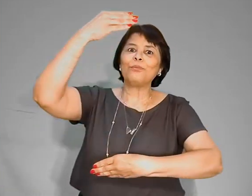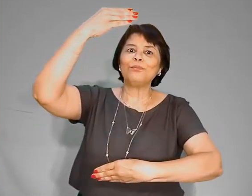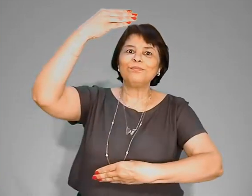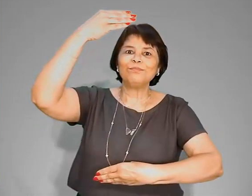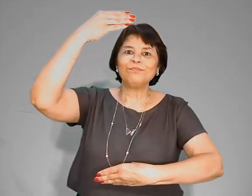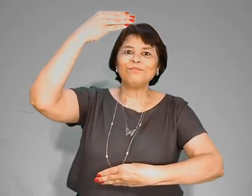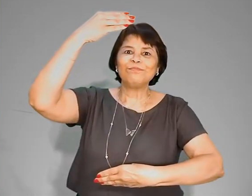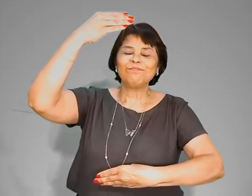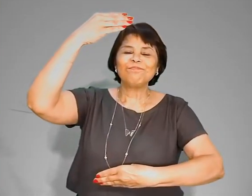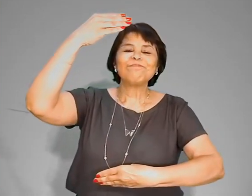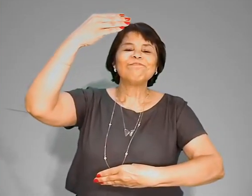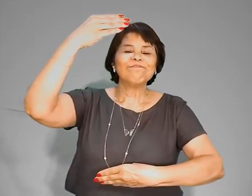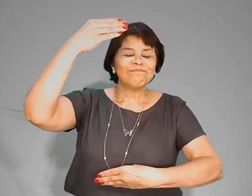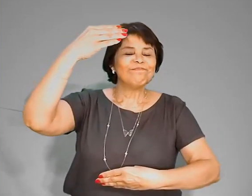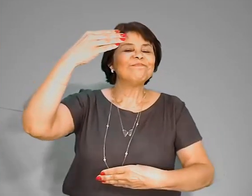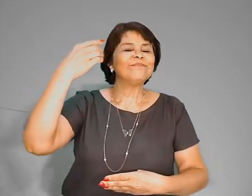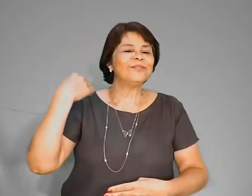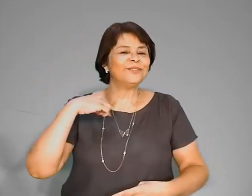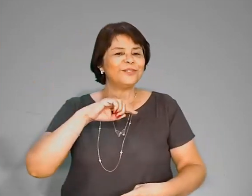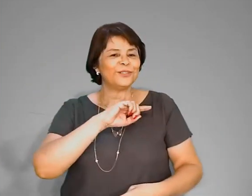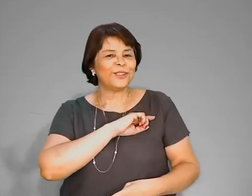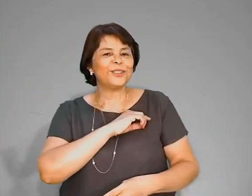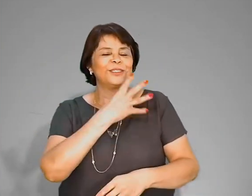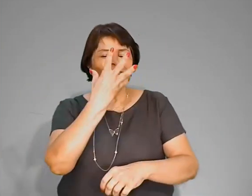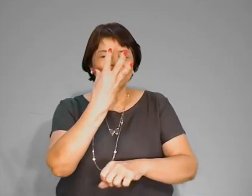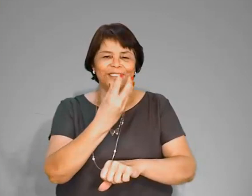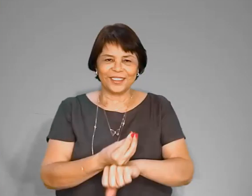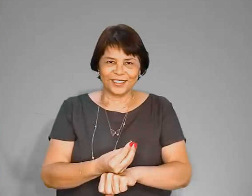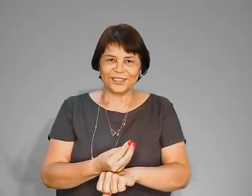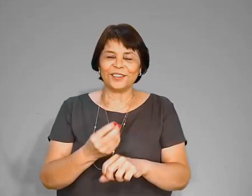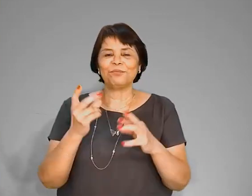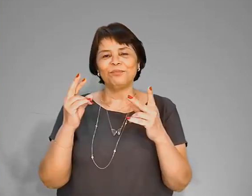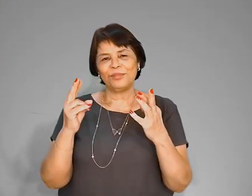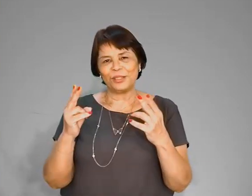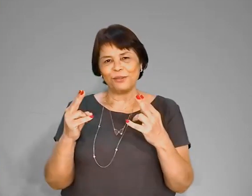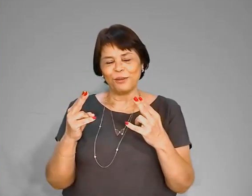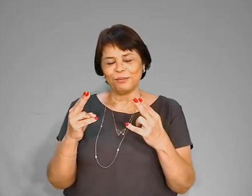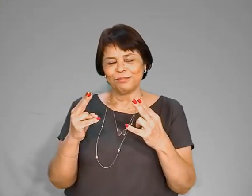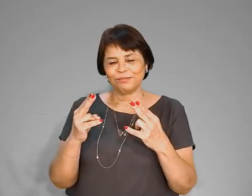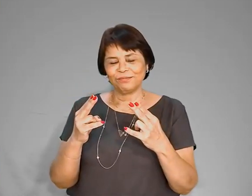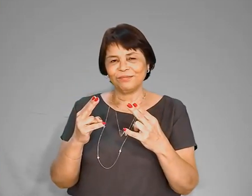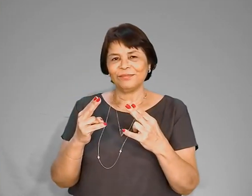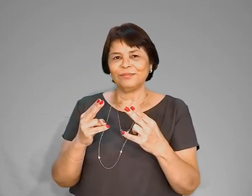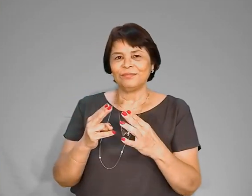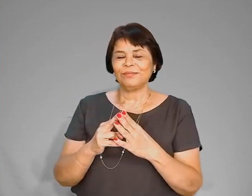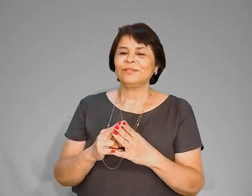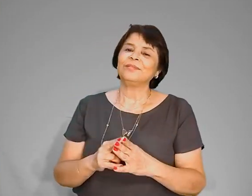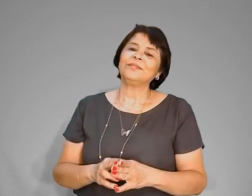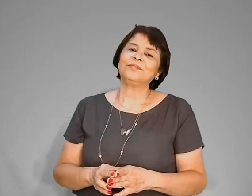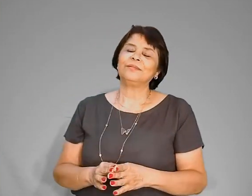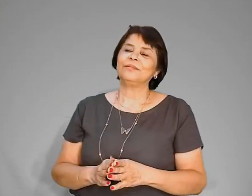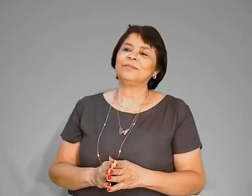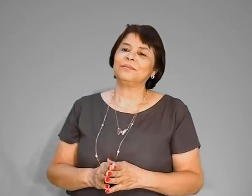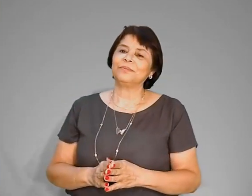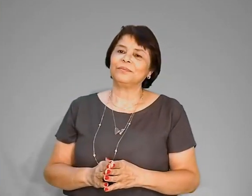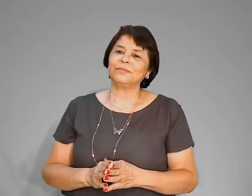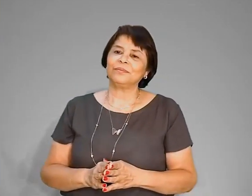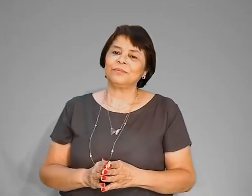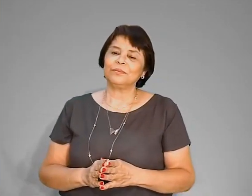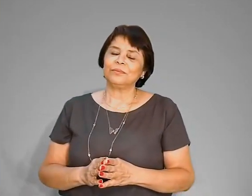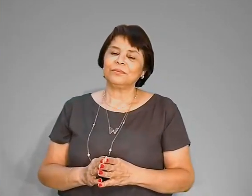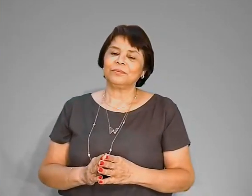Deus, sinagoga de Deus, igreja de Deus, templo de Deus. Olha o que